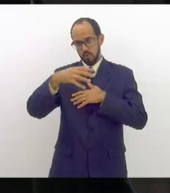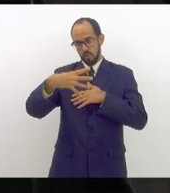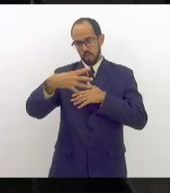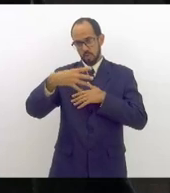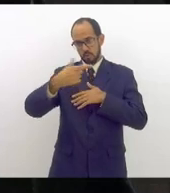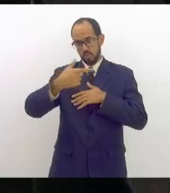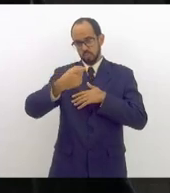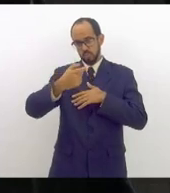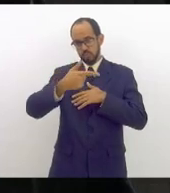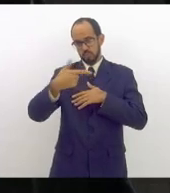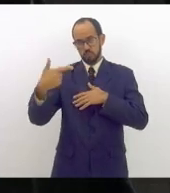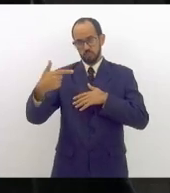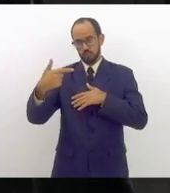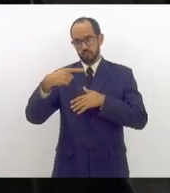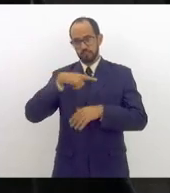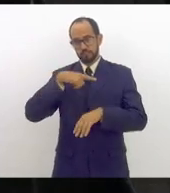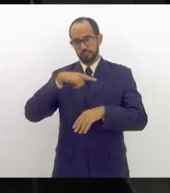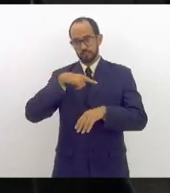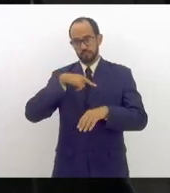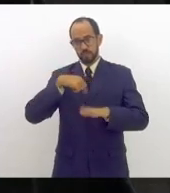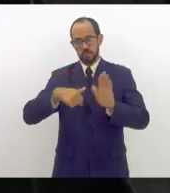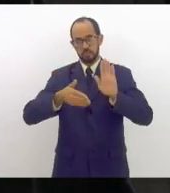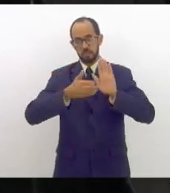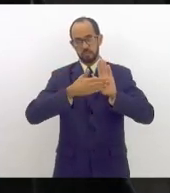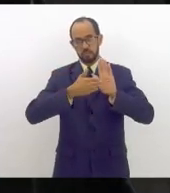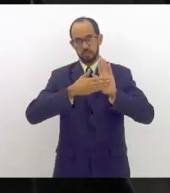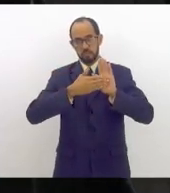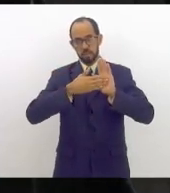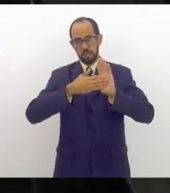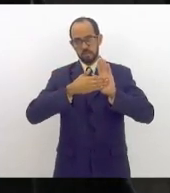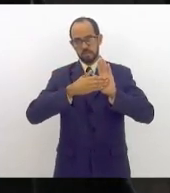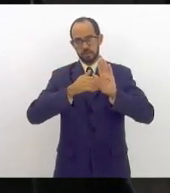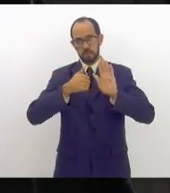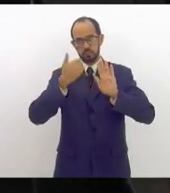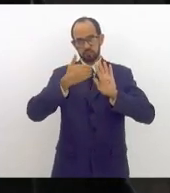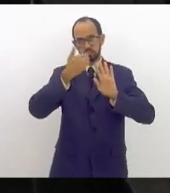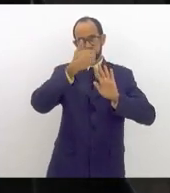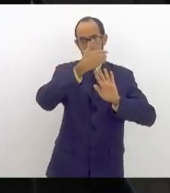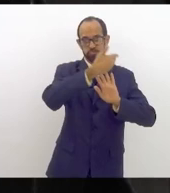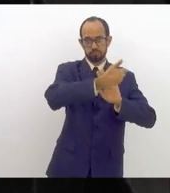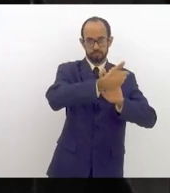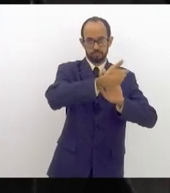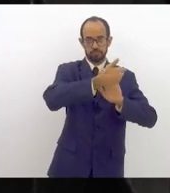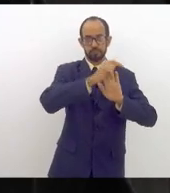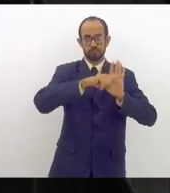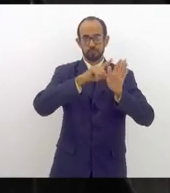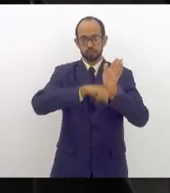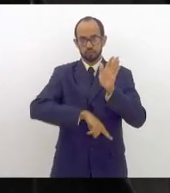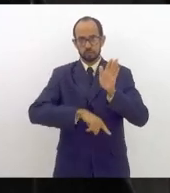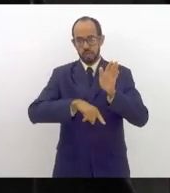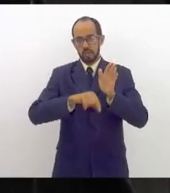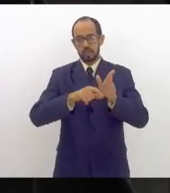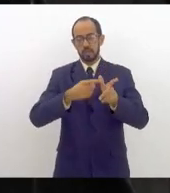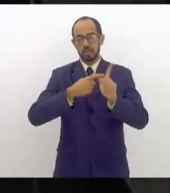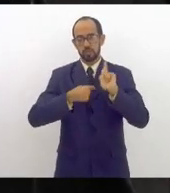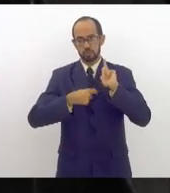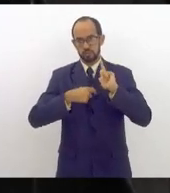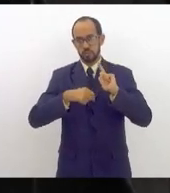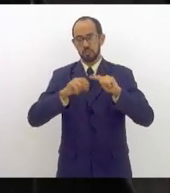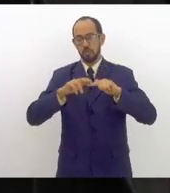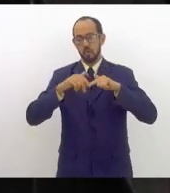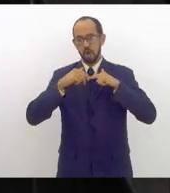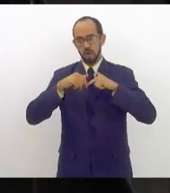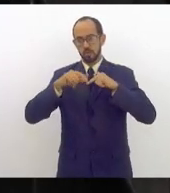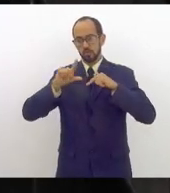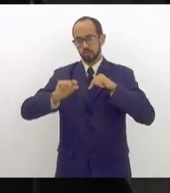2022 prevê em seus ordenamentos que a parcela a ser deduzida da dívida pela perda da arrecadação